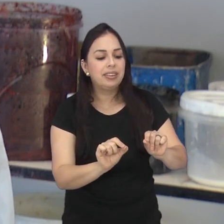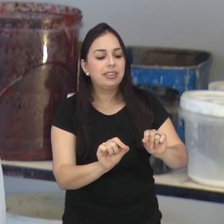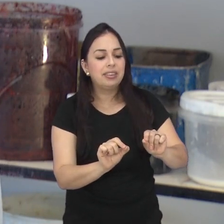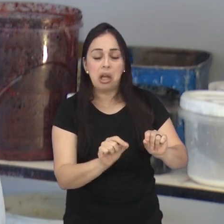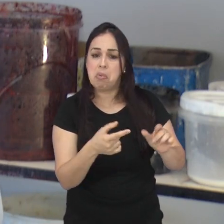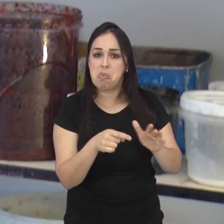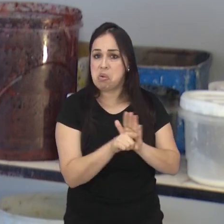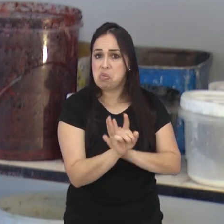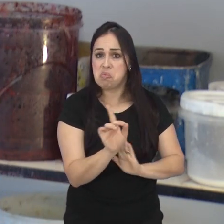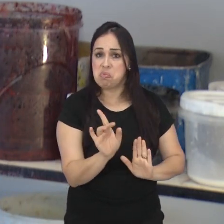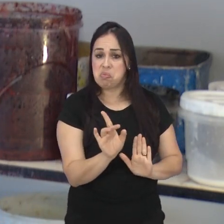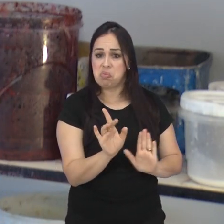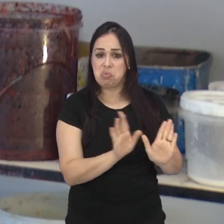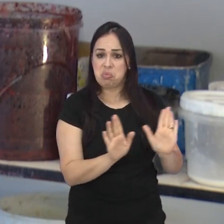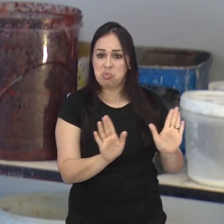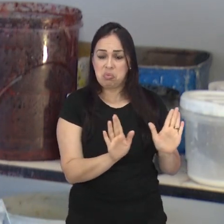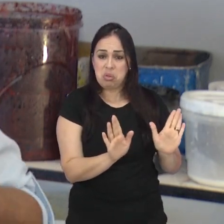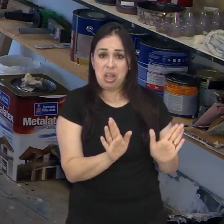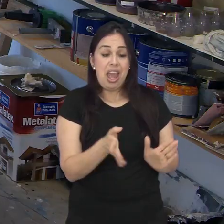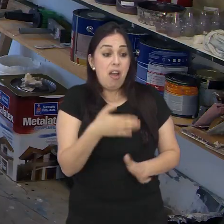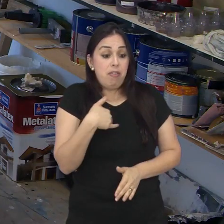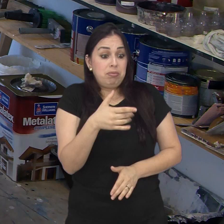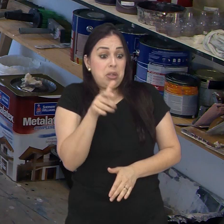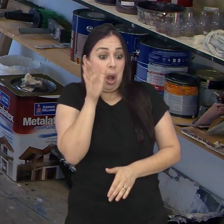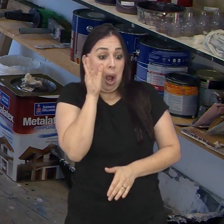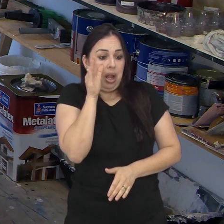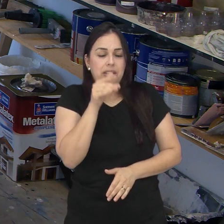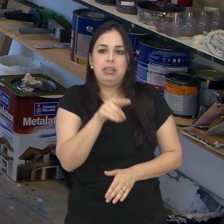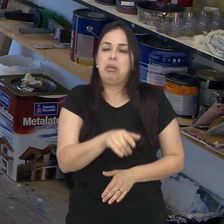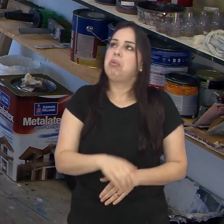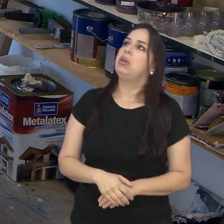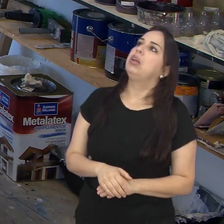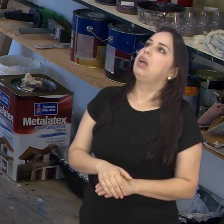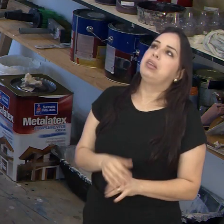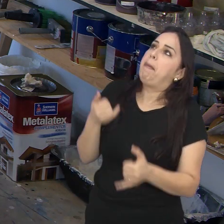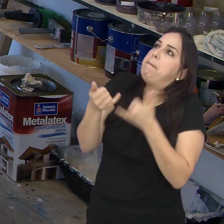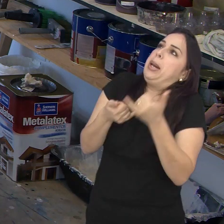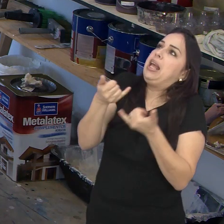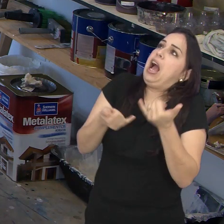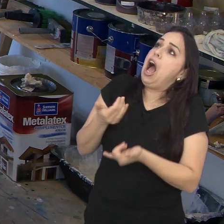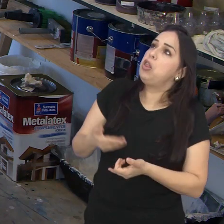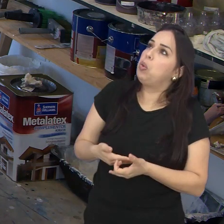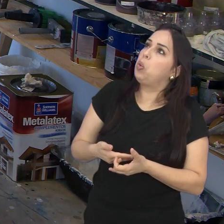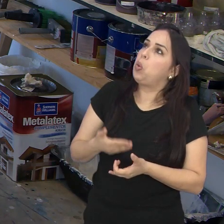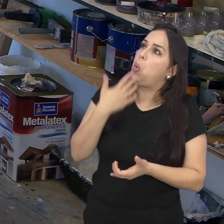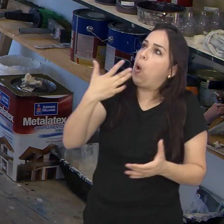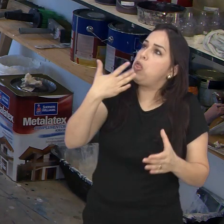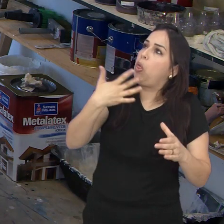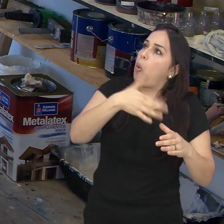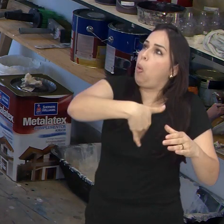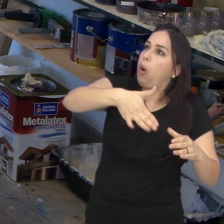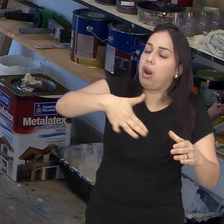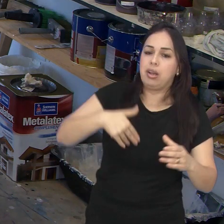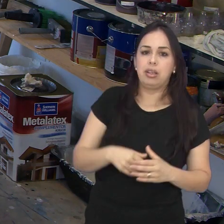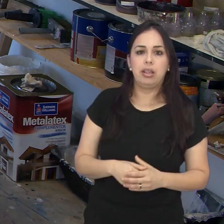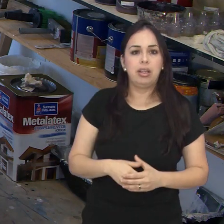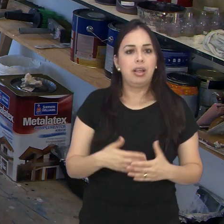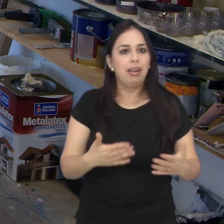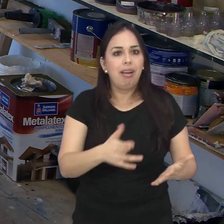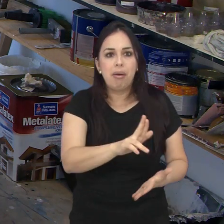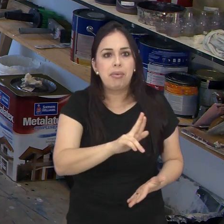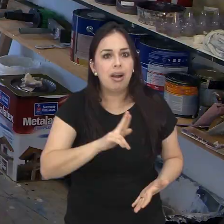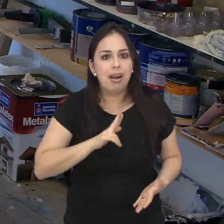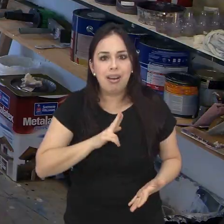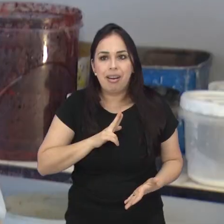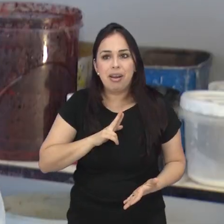Uma pergunta que eu não deveria ter feito, mas eu fiquei tão... Ele virou para mim e falou, eu estou brincando com a tinta. Eu falei, gente, isso é